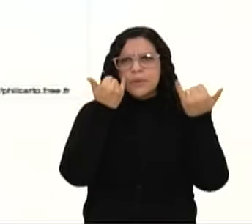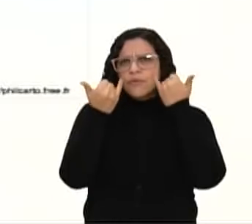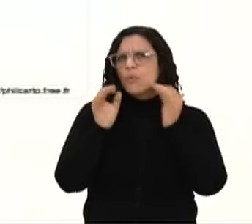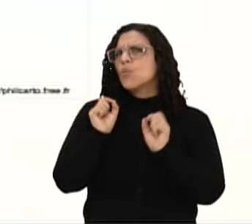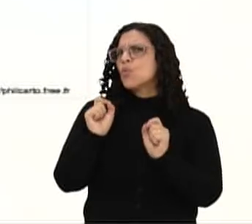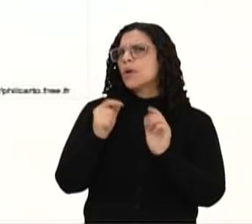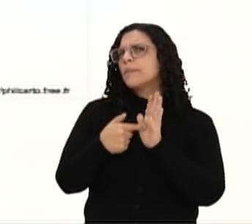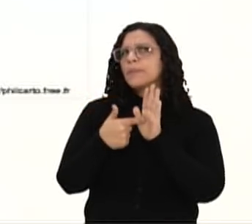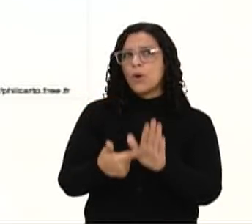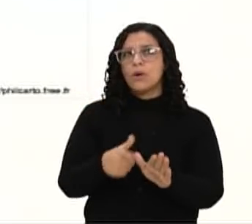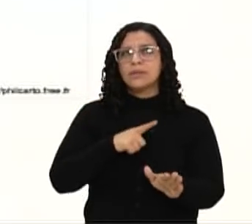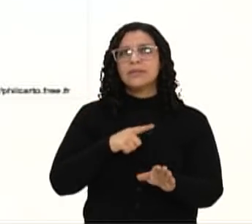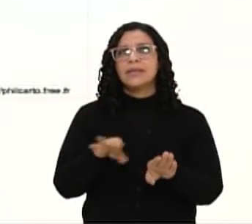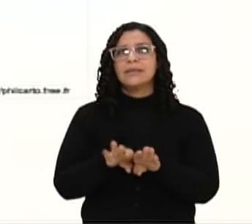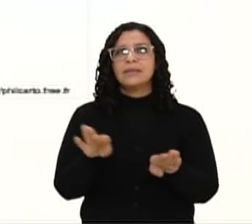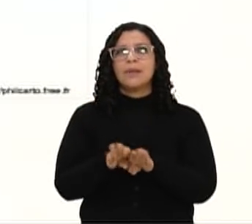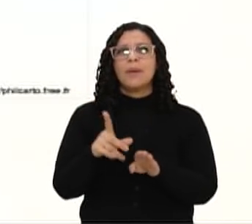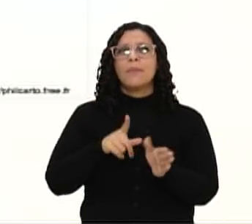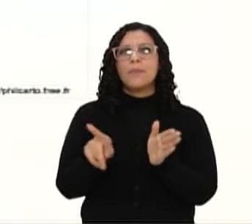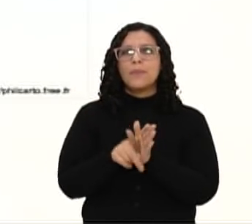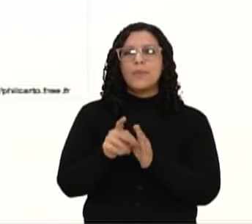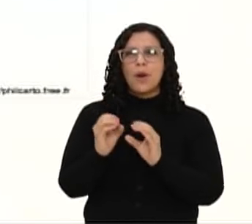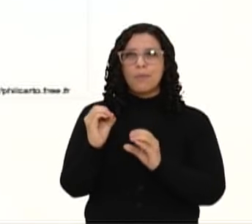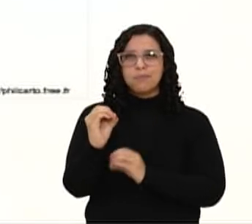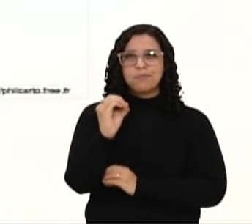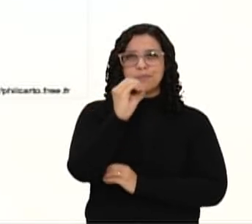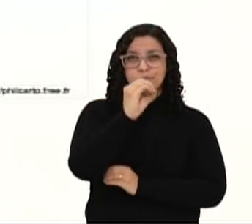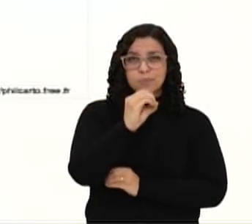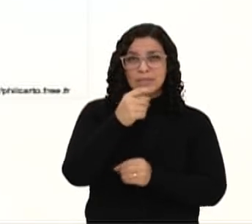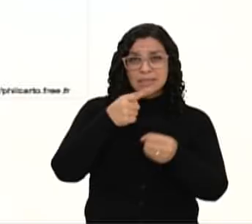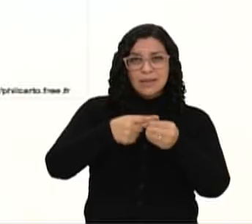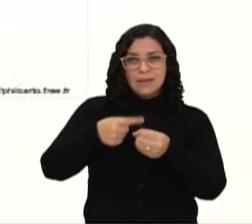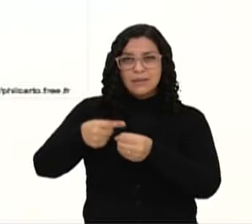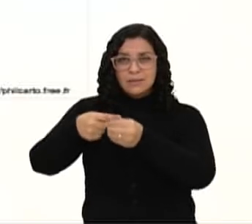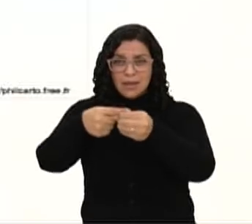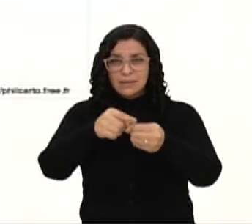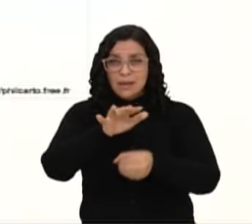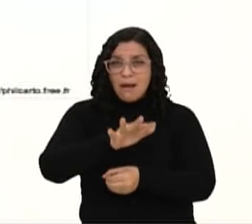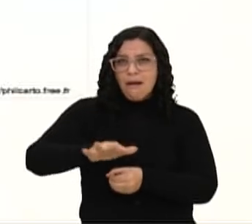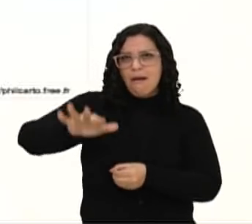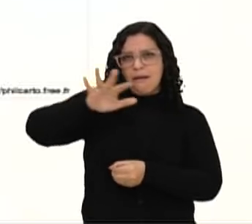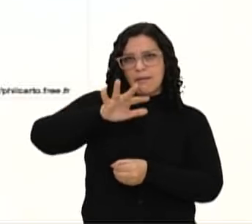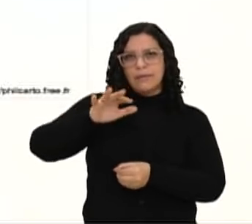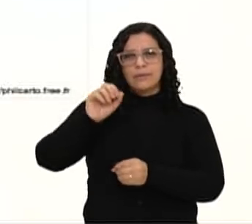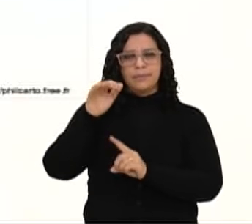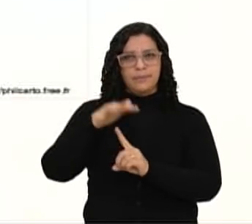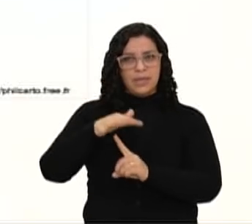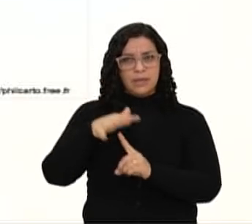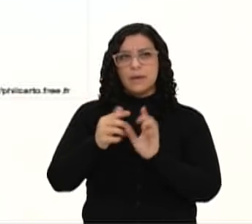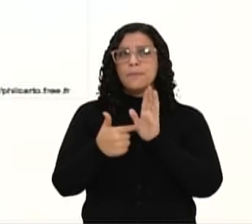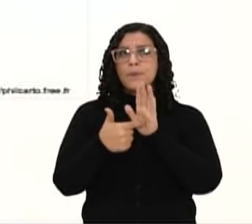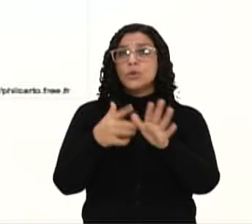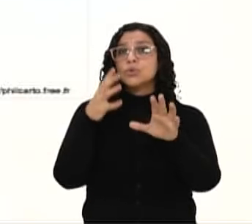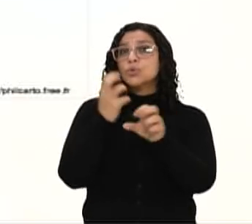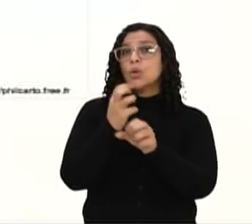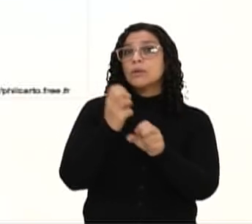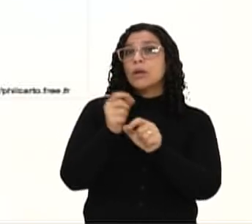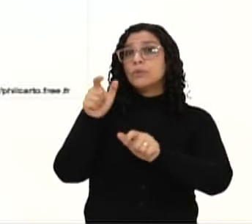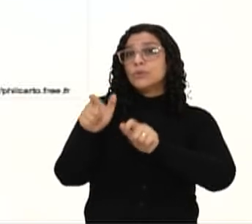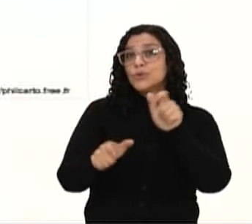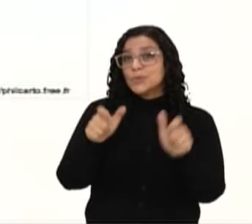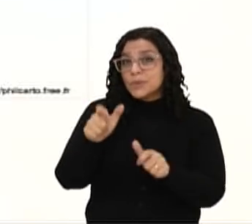aqui? Dividido ali pelas mesorregiões paranaenses, mostra para nós a quantidade de